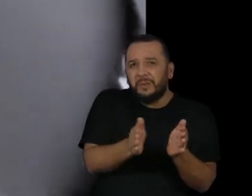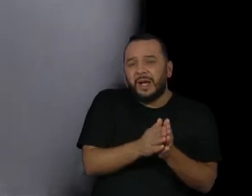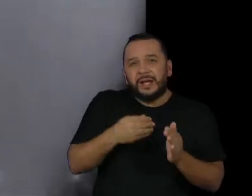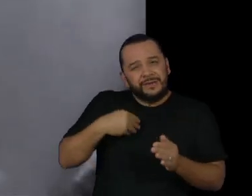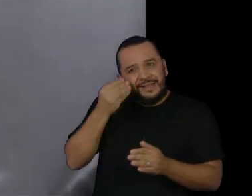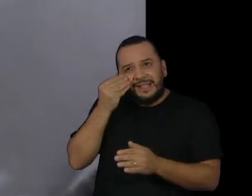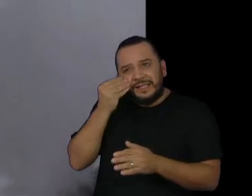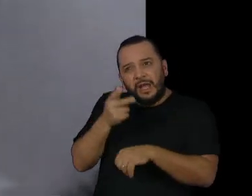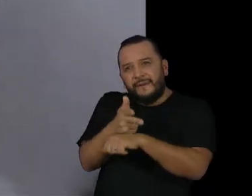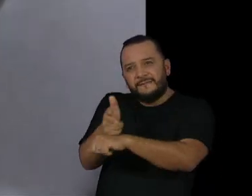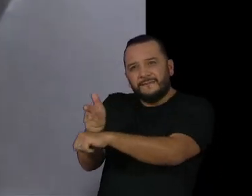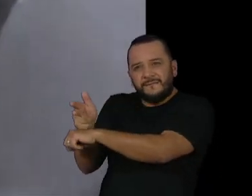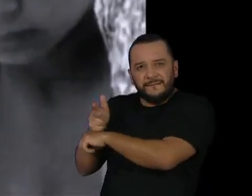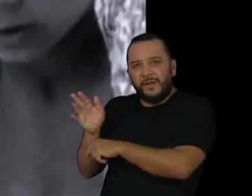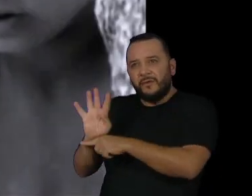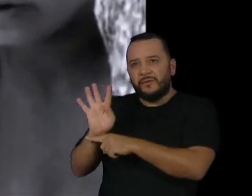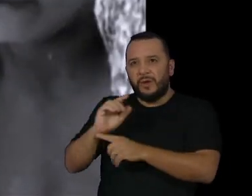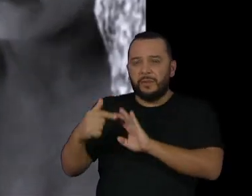isso.